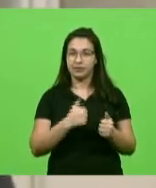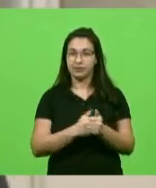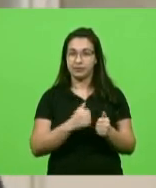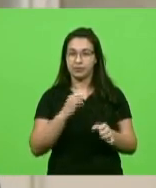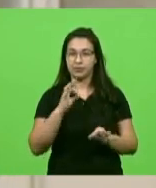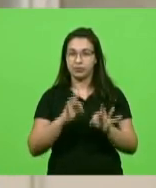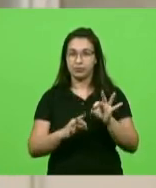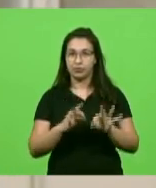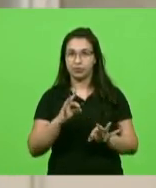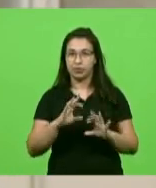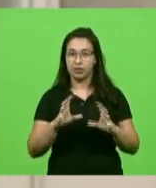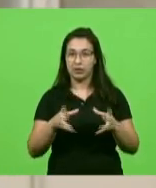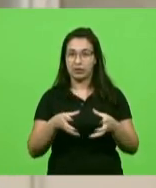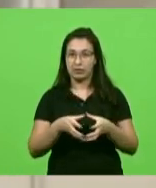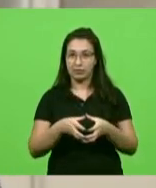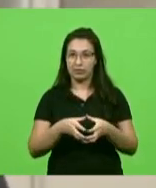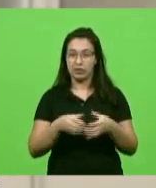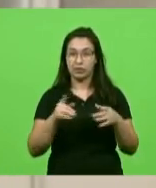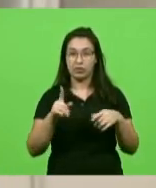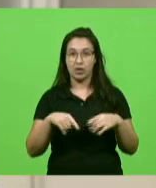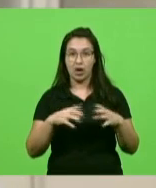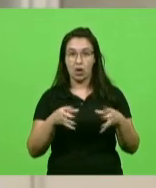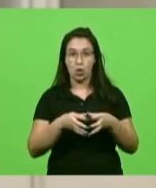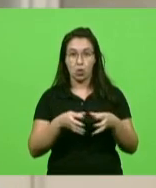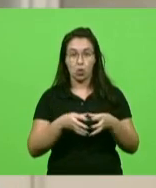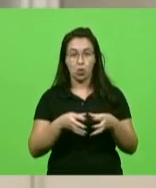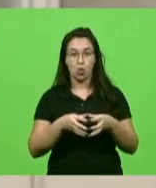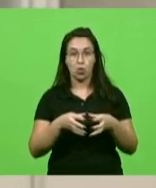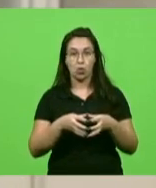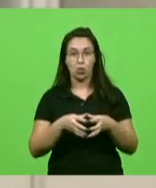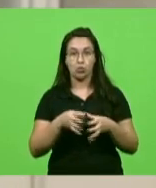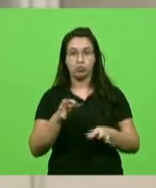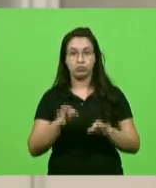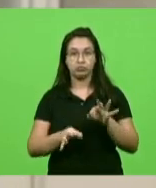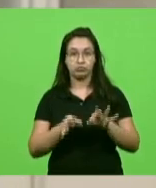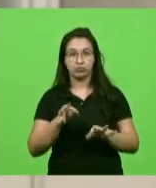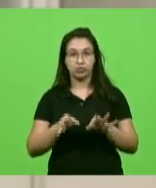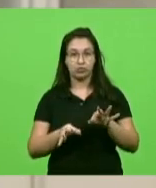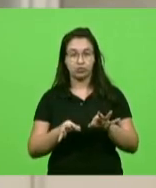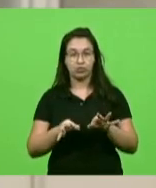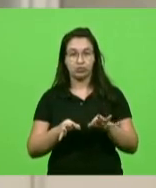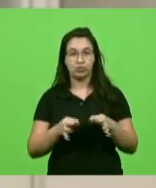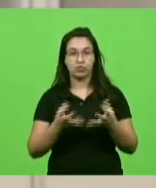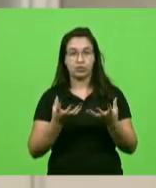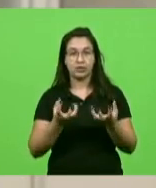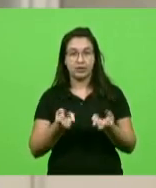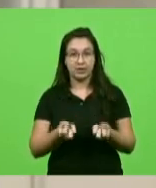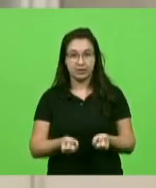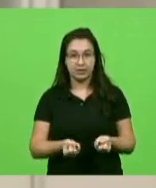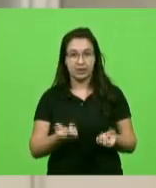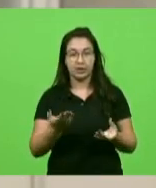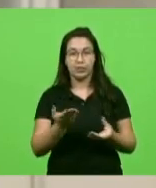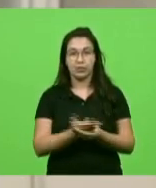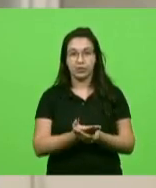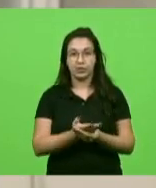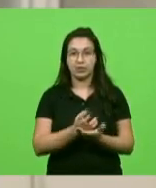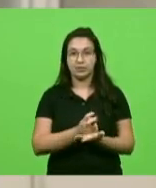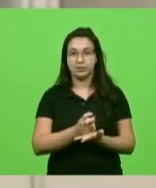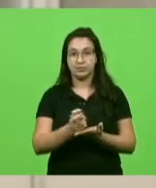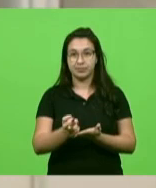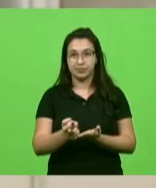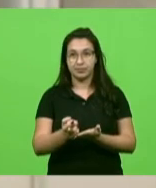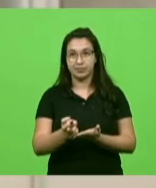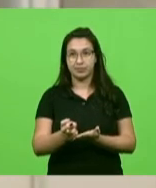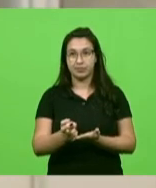incumbe ao órgão colegiado a realização de um juízo de admissibilidade do processo de